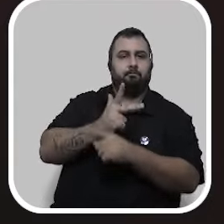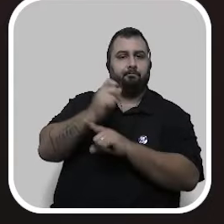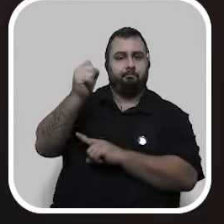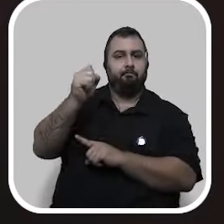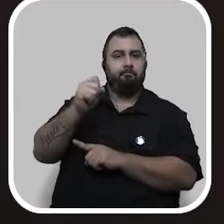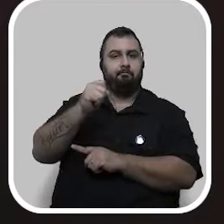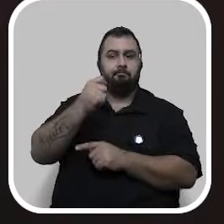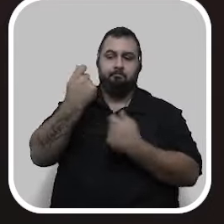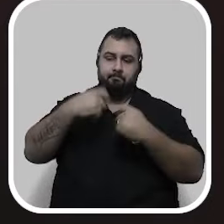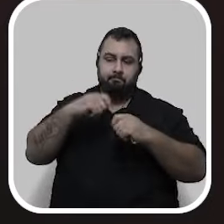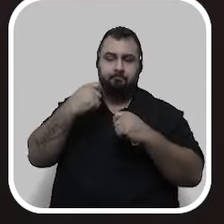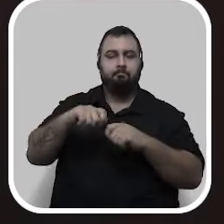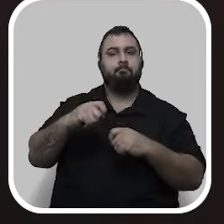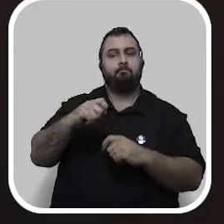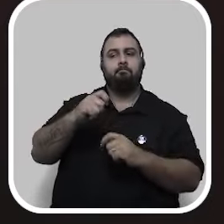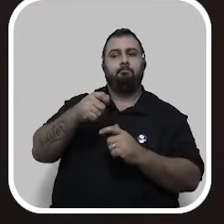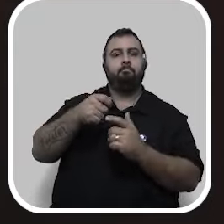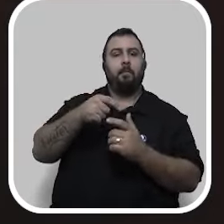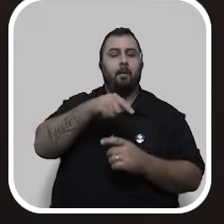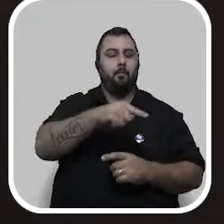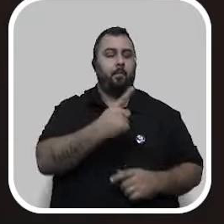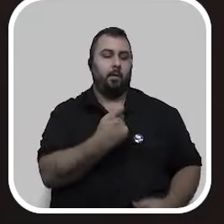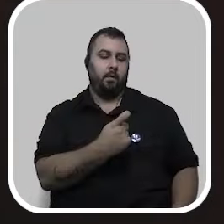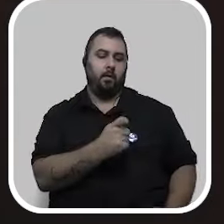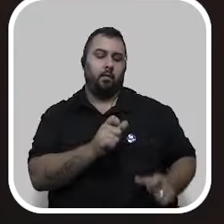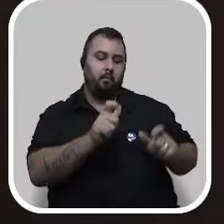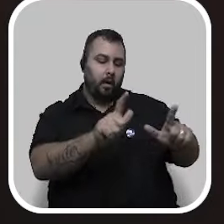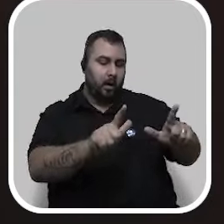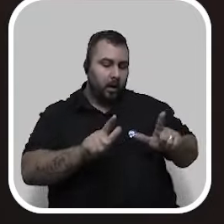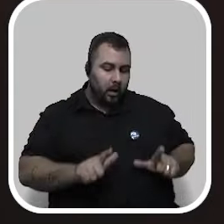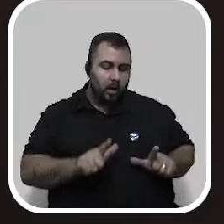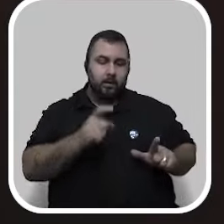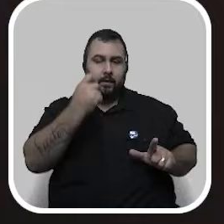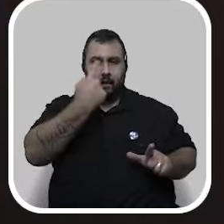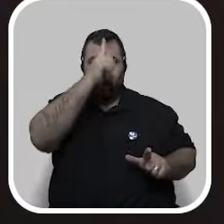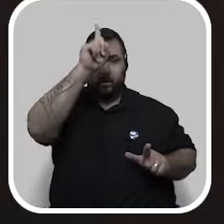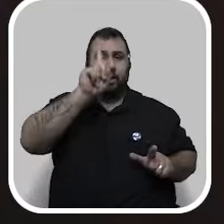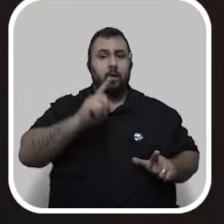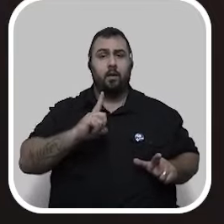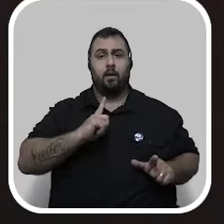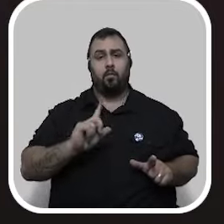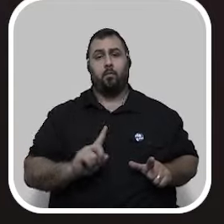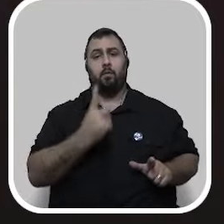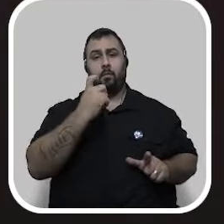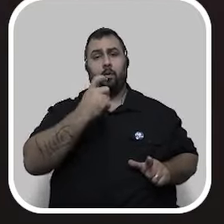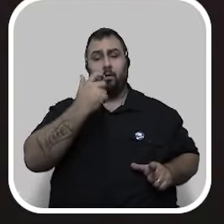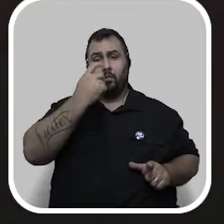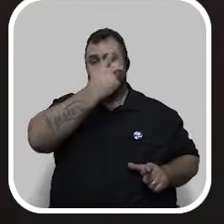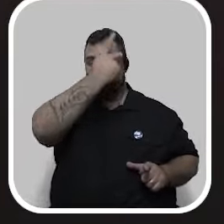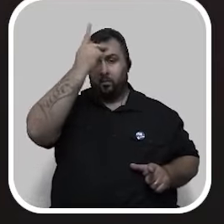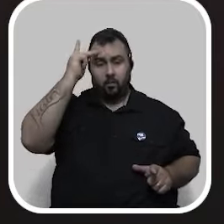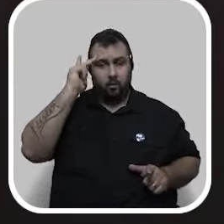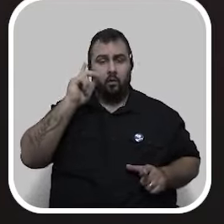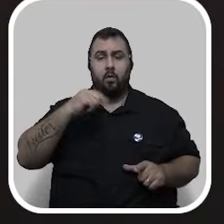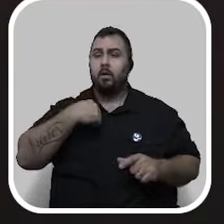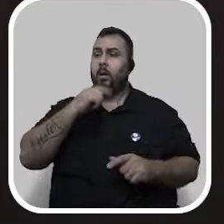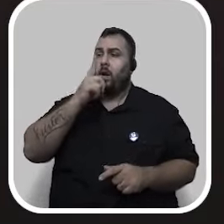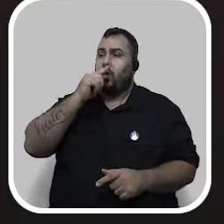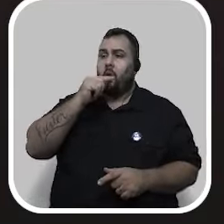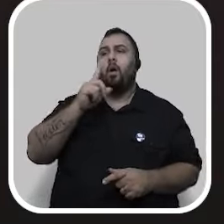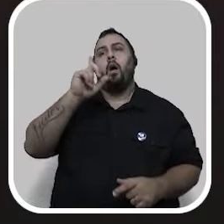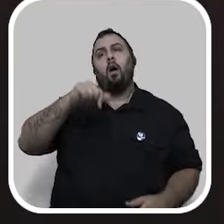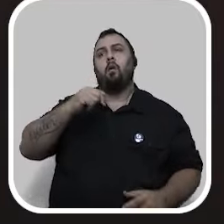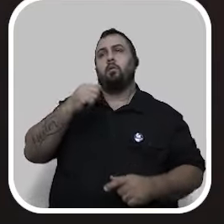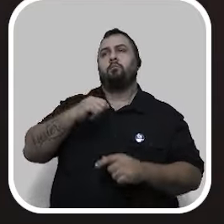que ter uma pessoa em volta d'água gente na hora eu fiquei assim é um é um recado